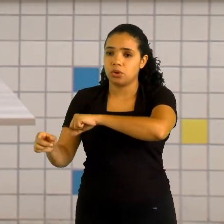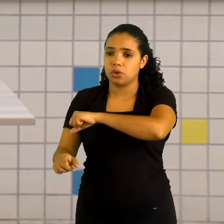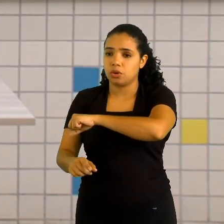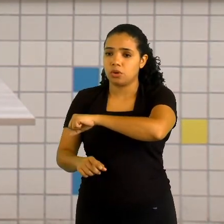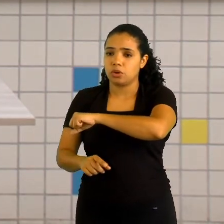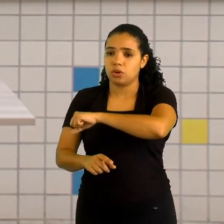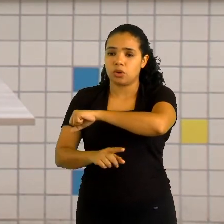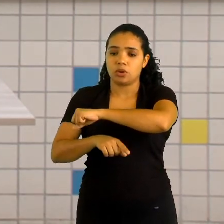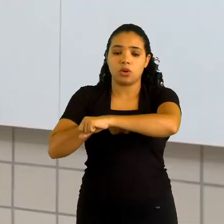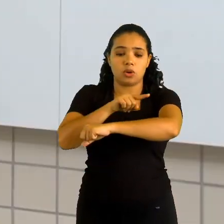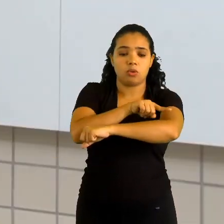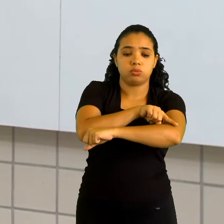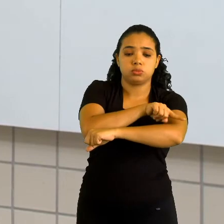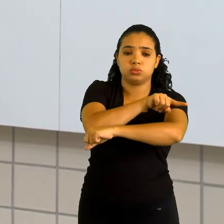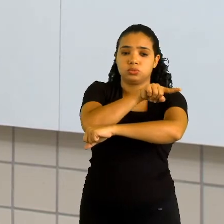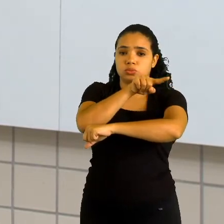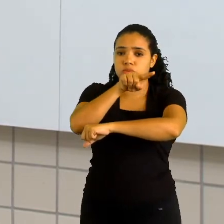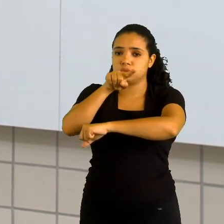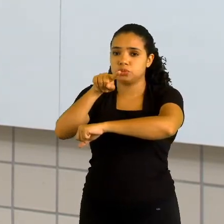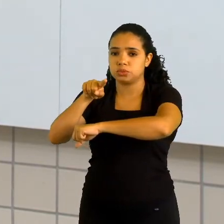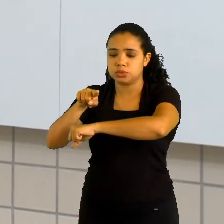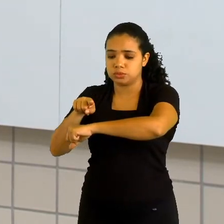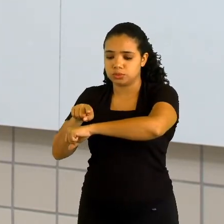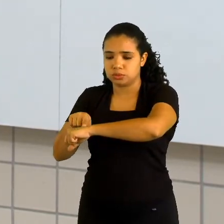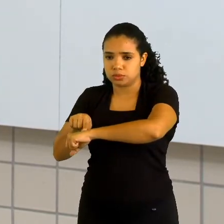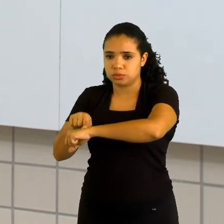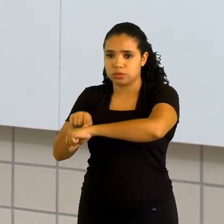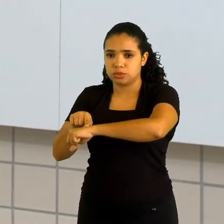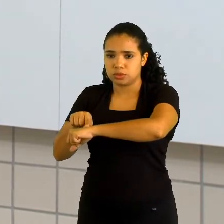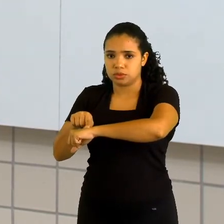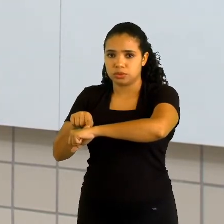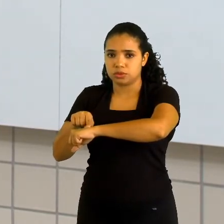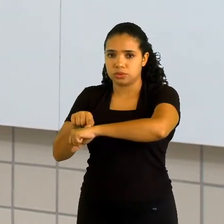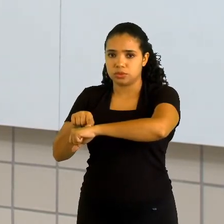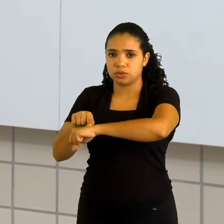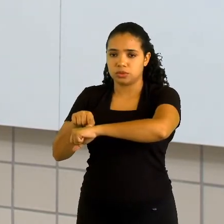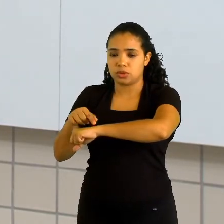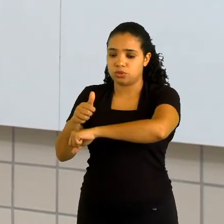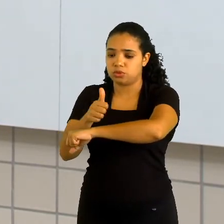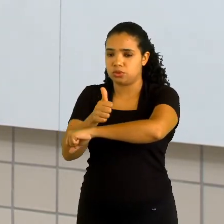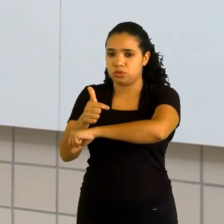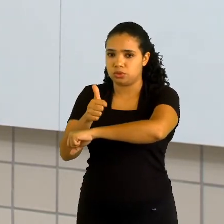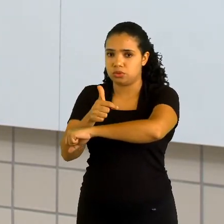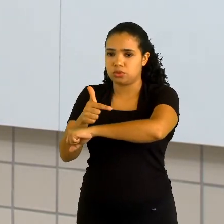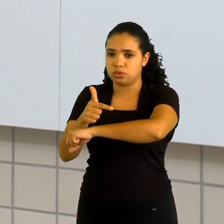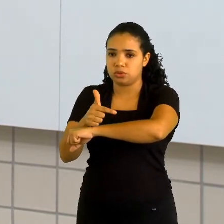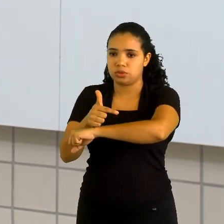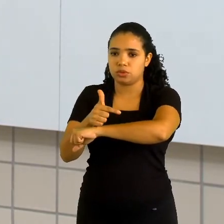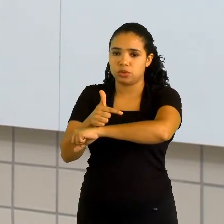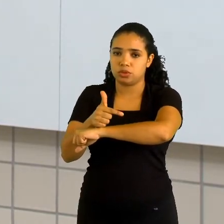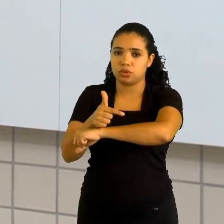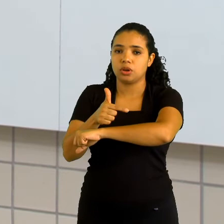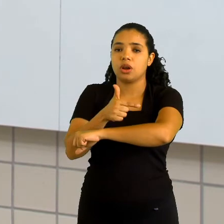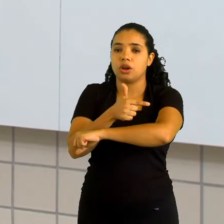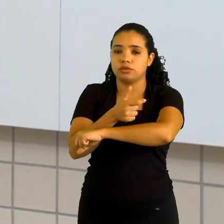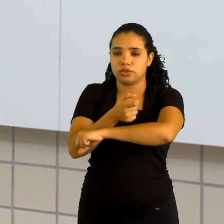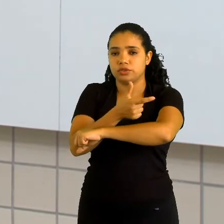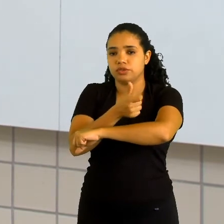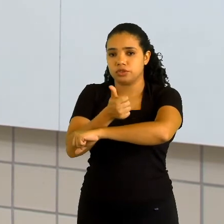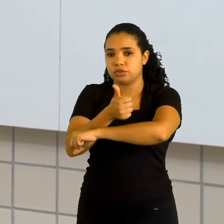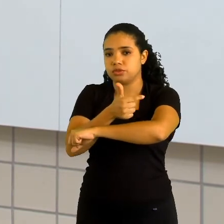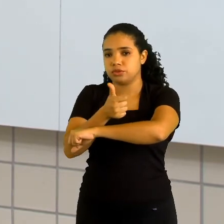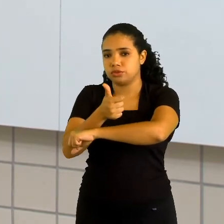só. Adicionou 12. Então, vamos lá. 20, 21, 22, 23, 24,